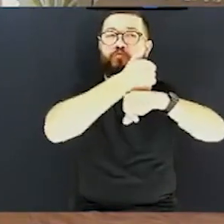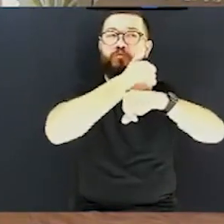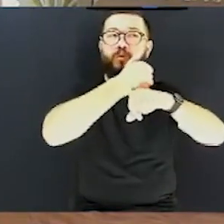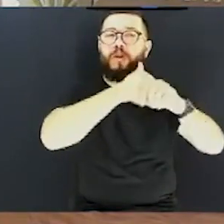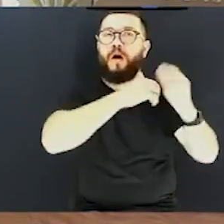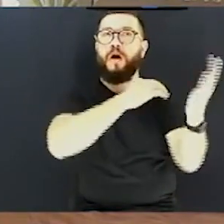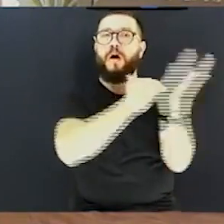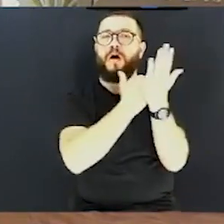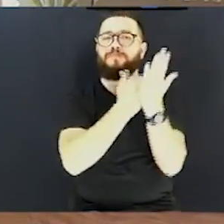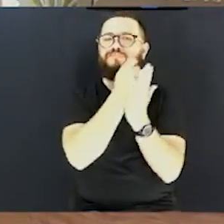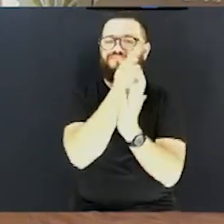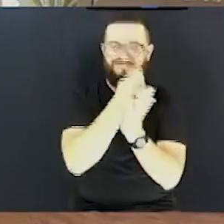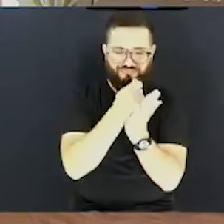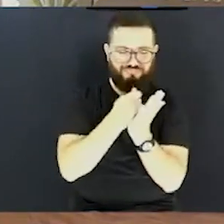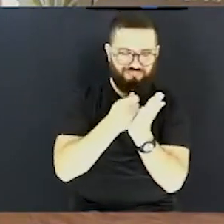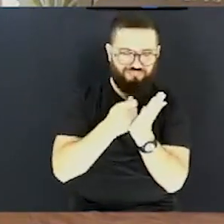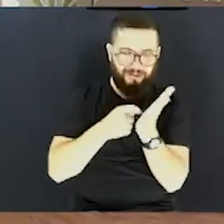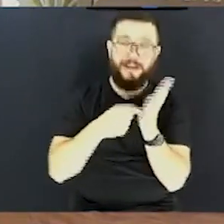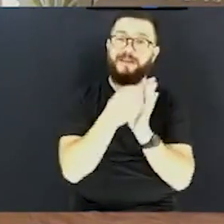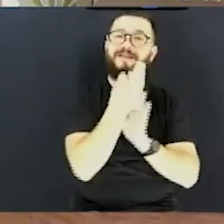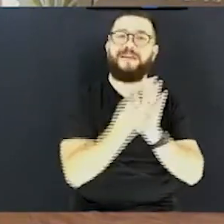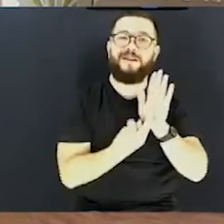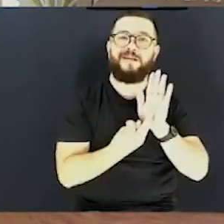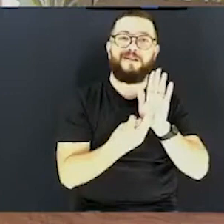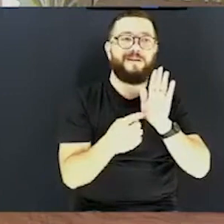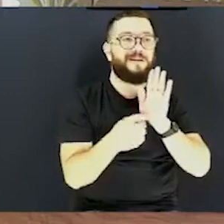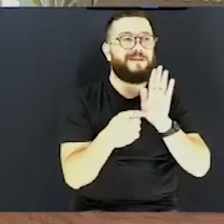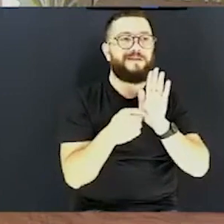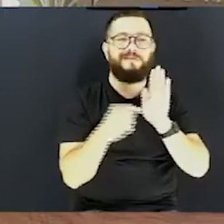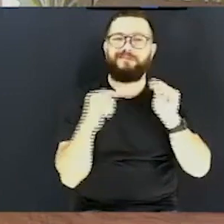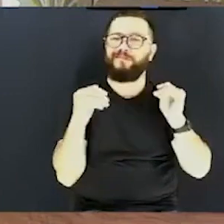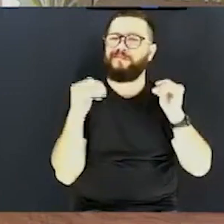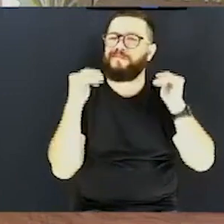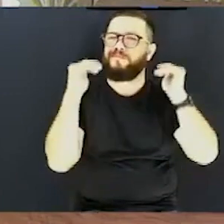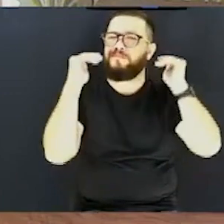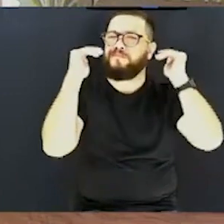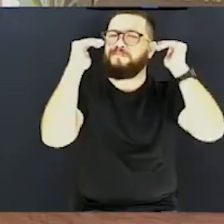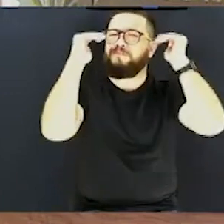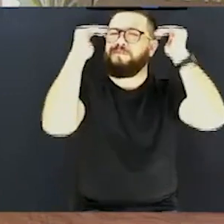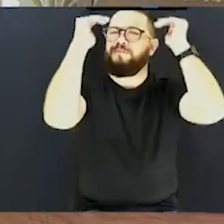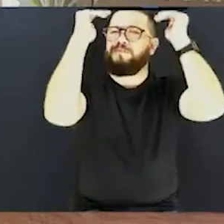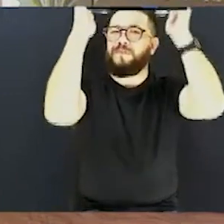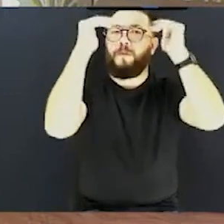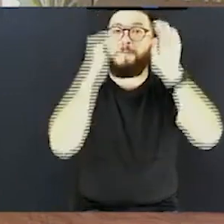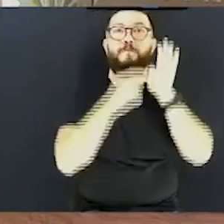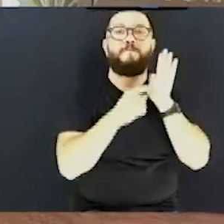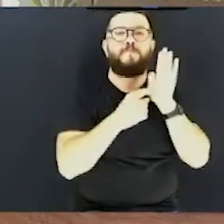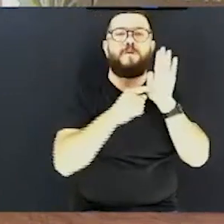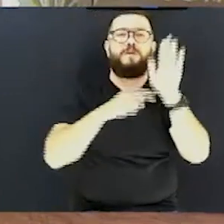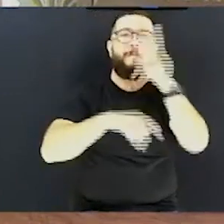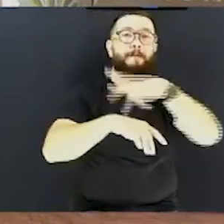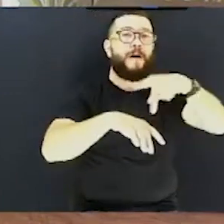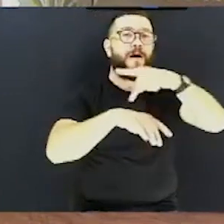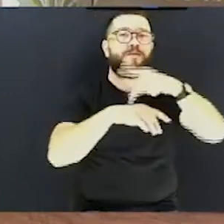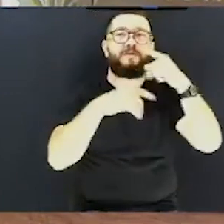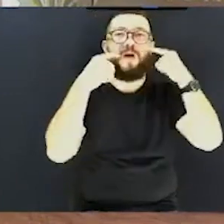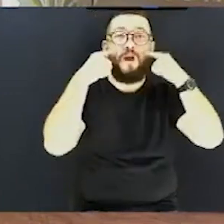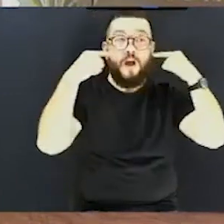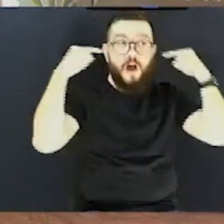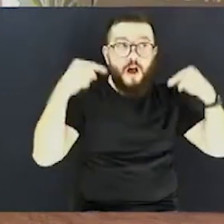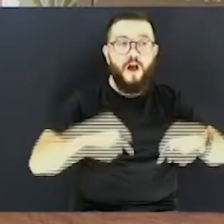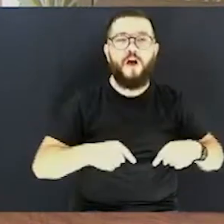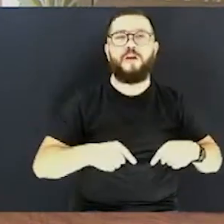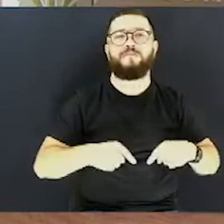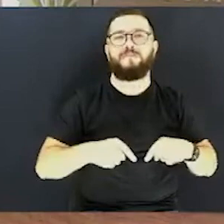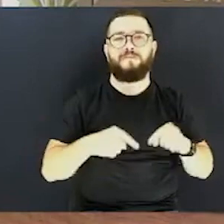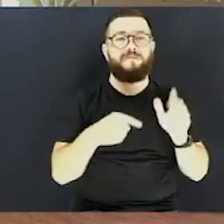como eu disse, nesse exemplo que é para o nosso país. Então, eu quero humildemente reconhecer que esse projeto